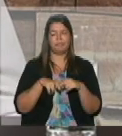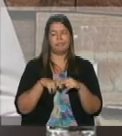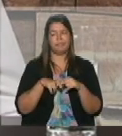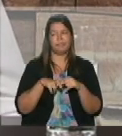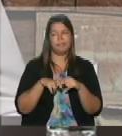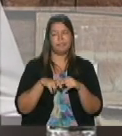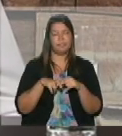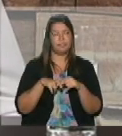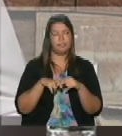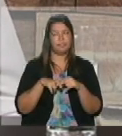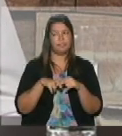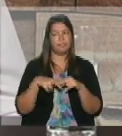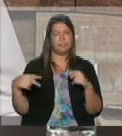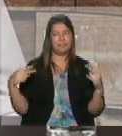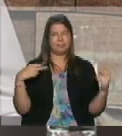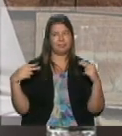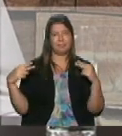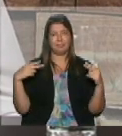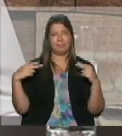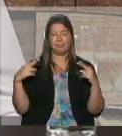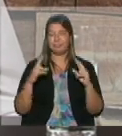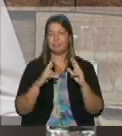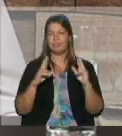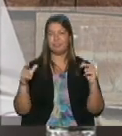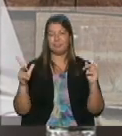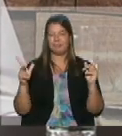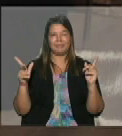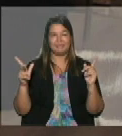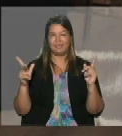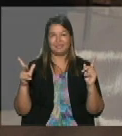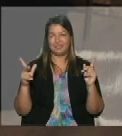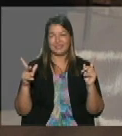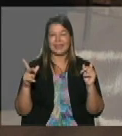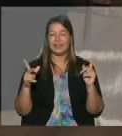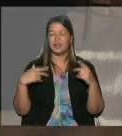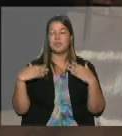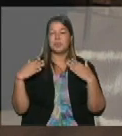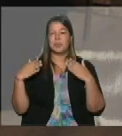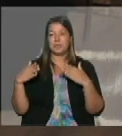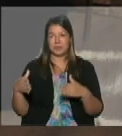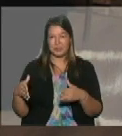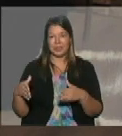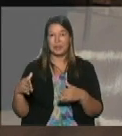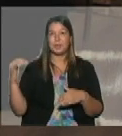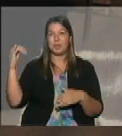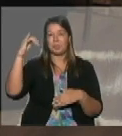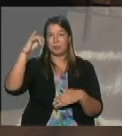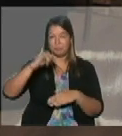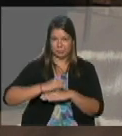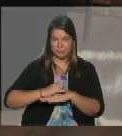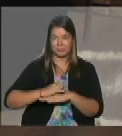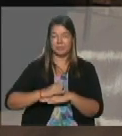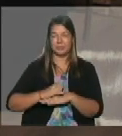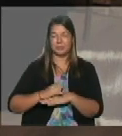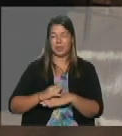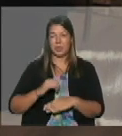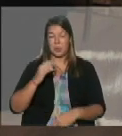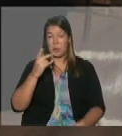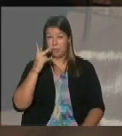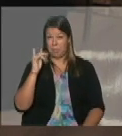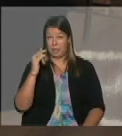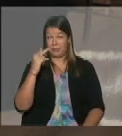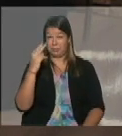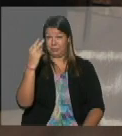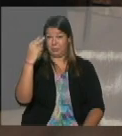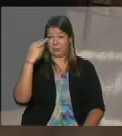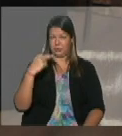para mim um pouco diferente. Aí quando eu cheguei no Galeão, foi assim, meu pai ficou aborrecidíssimo, entende?